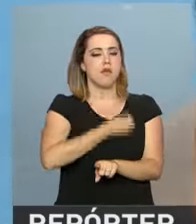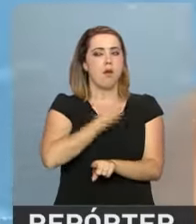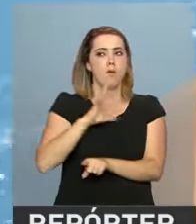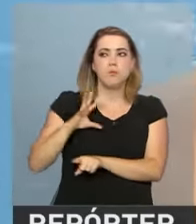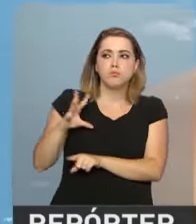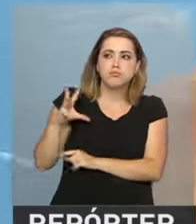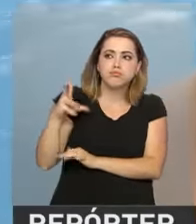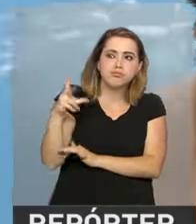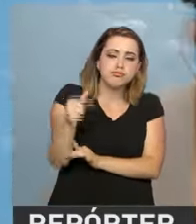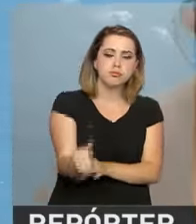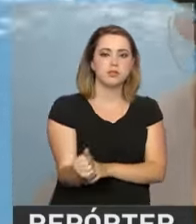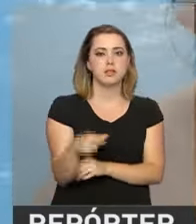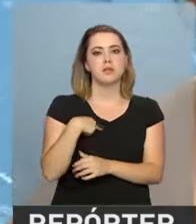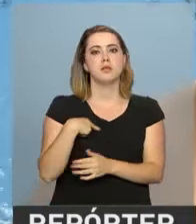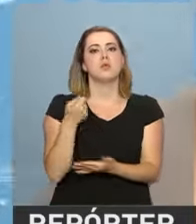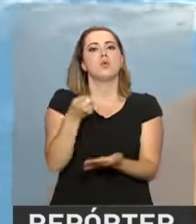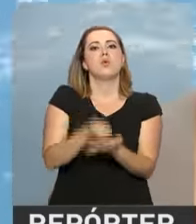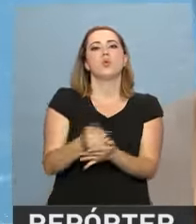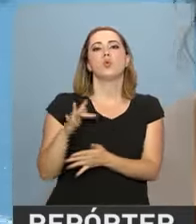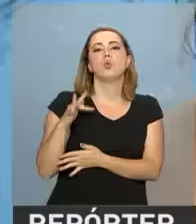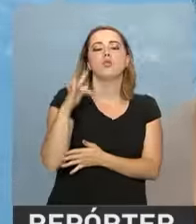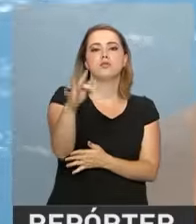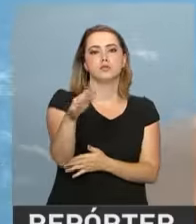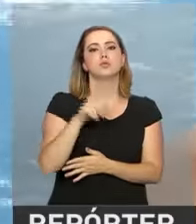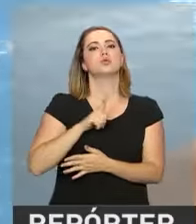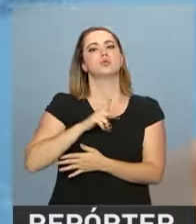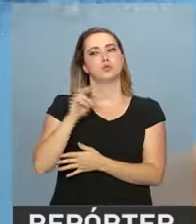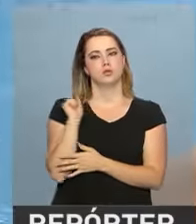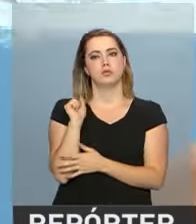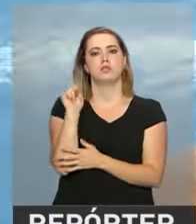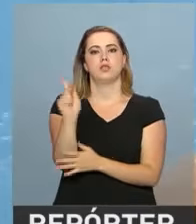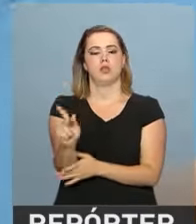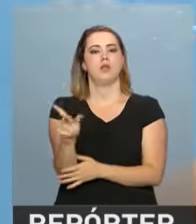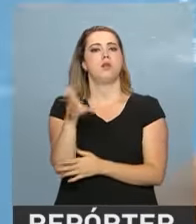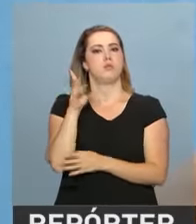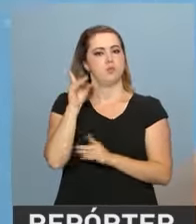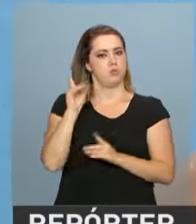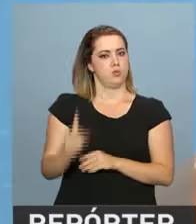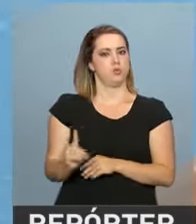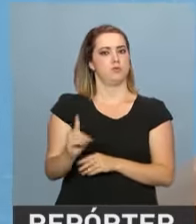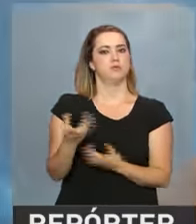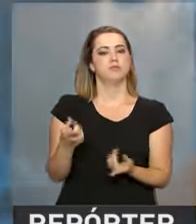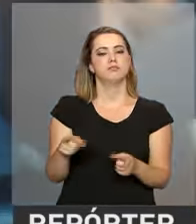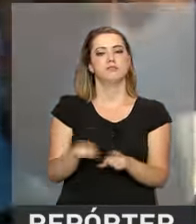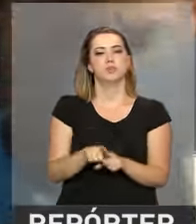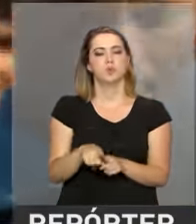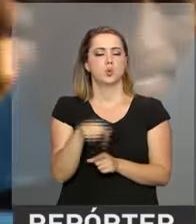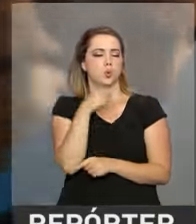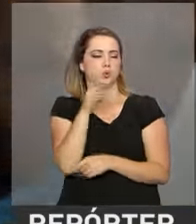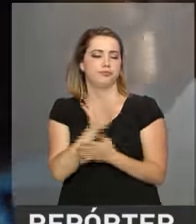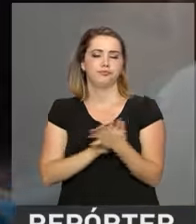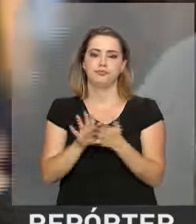trabalhador para assegurar um futuro Digno isso aí com certeza não tenho